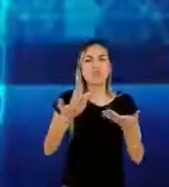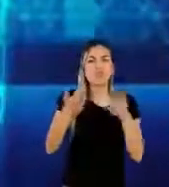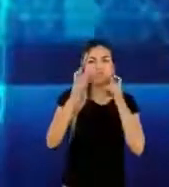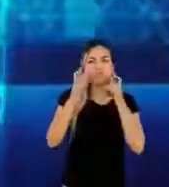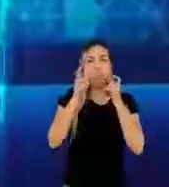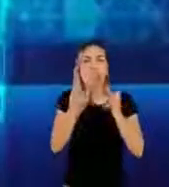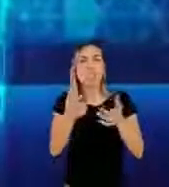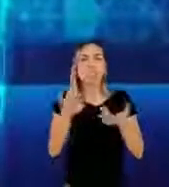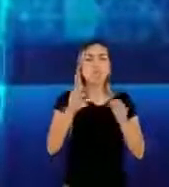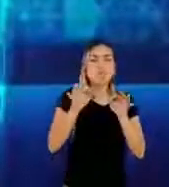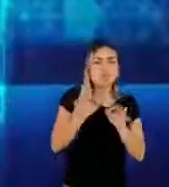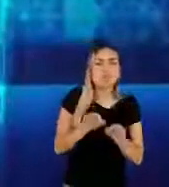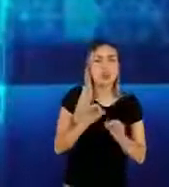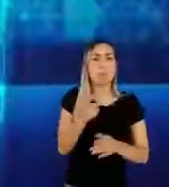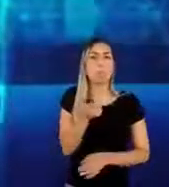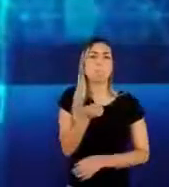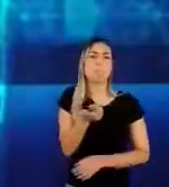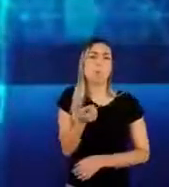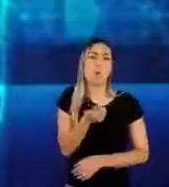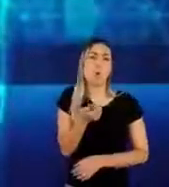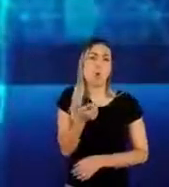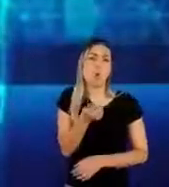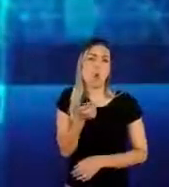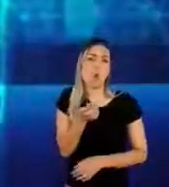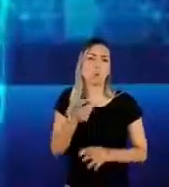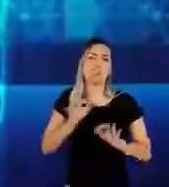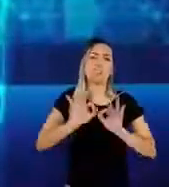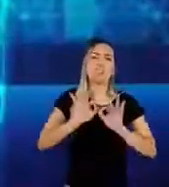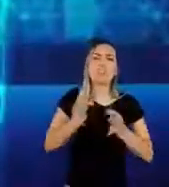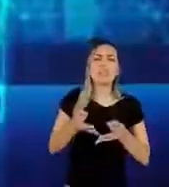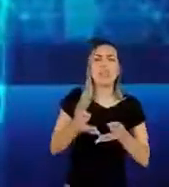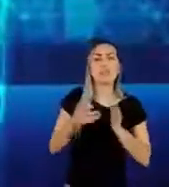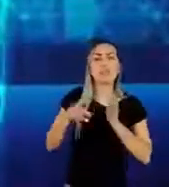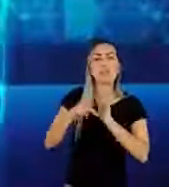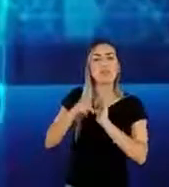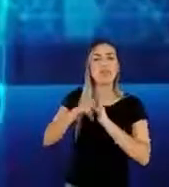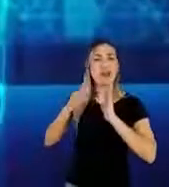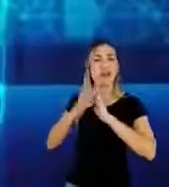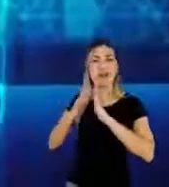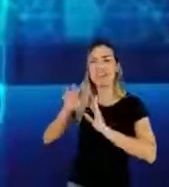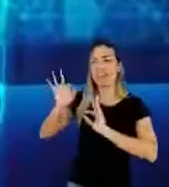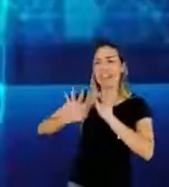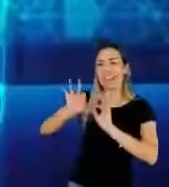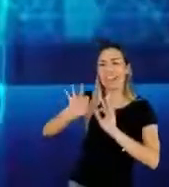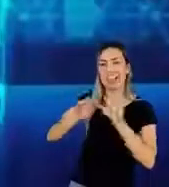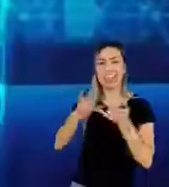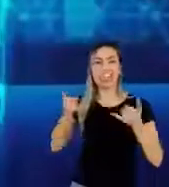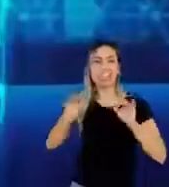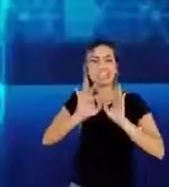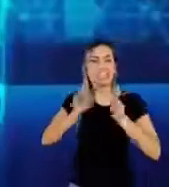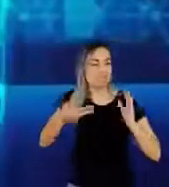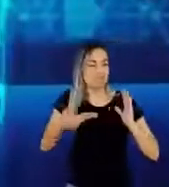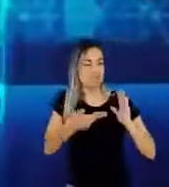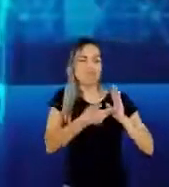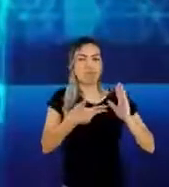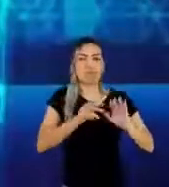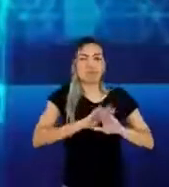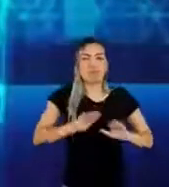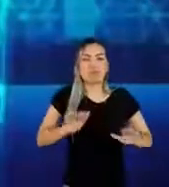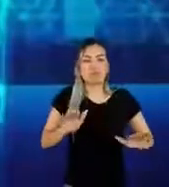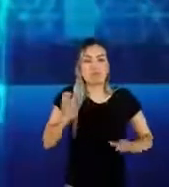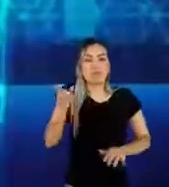A interação desse consumidor era plugar os seus aparelhos, seus eletrodomésticos, na tomada. A partir daí, com